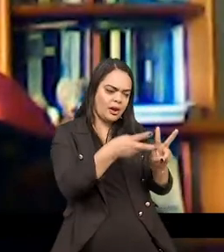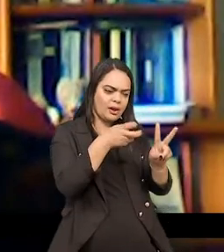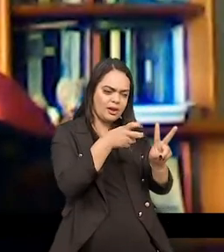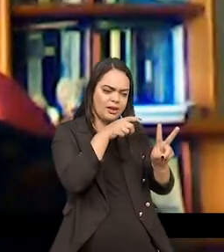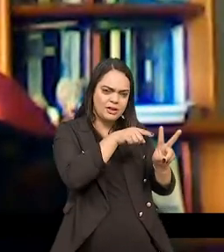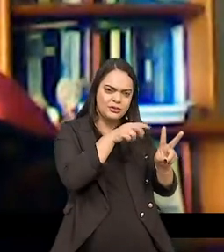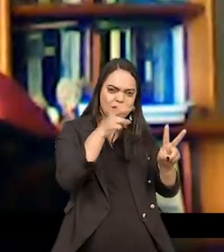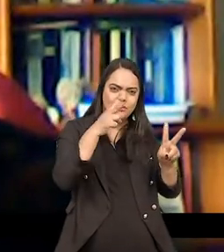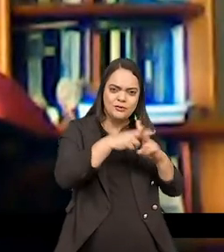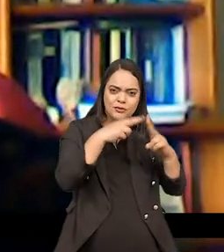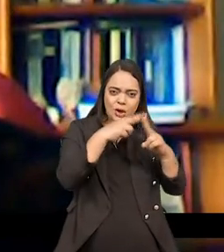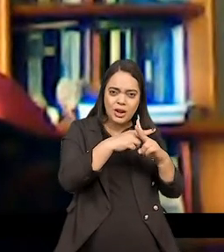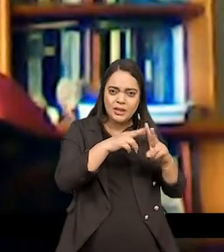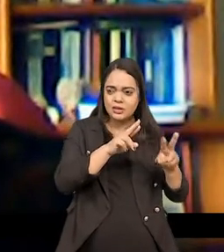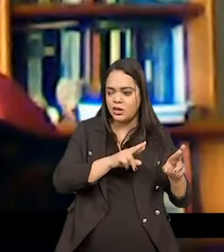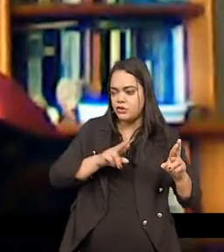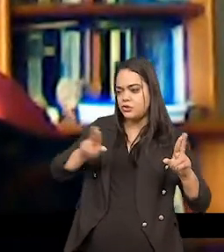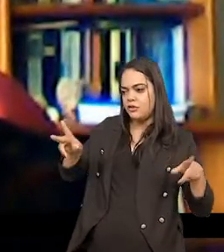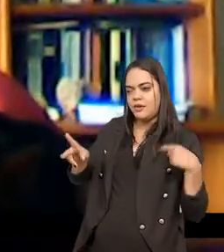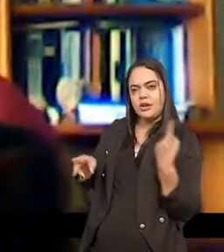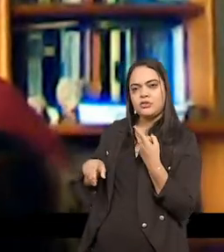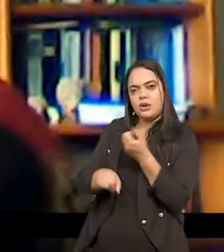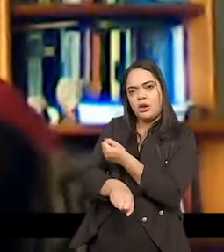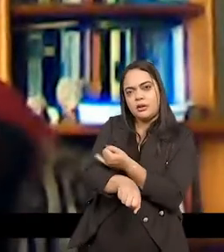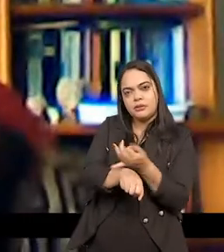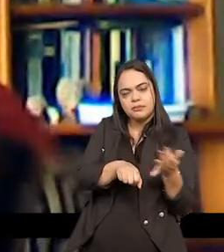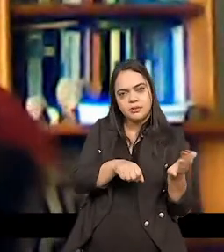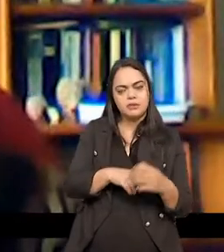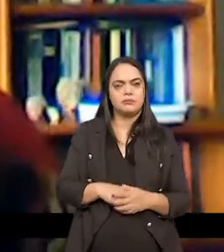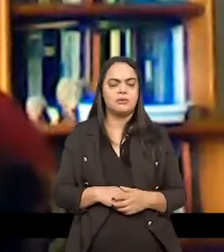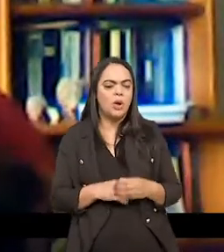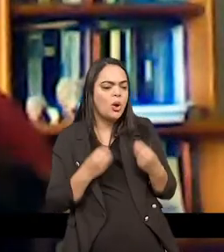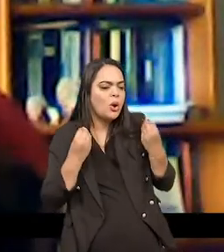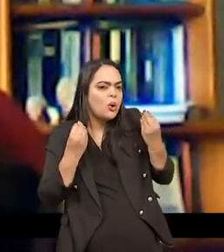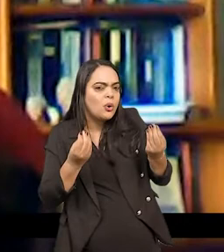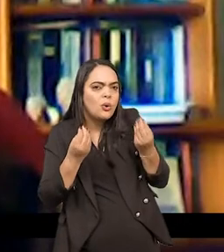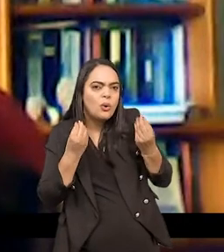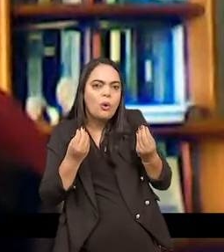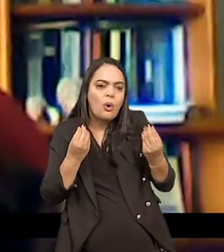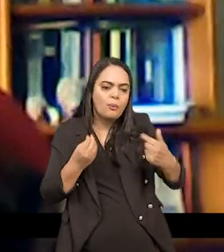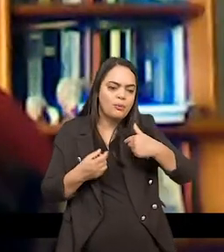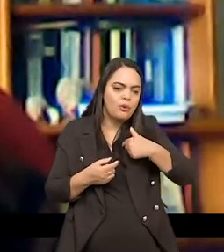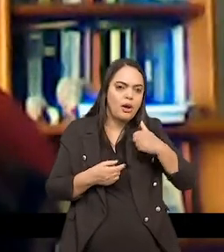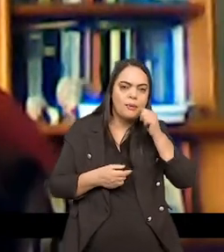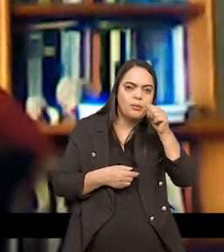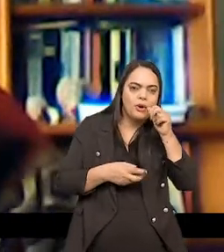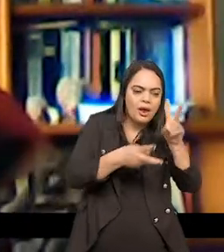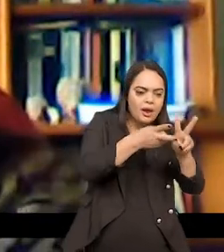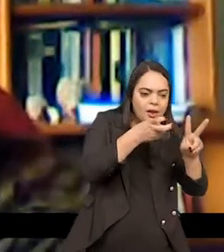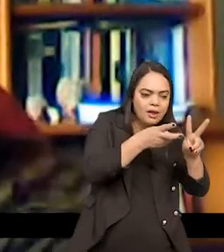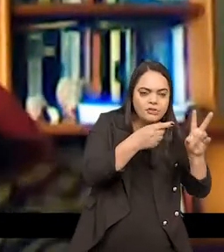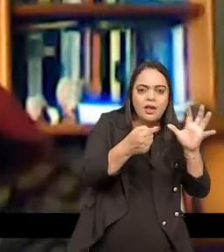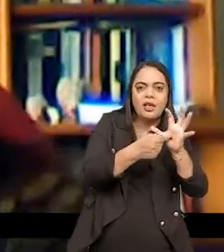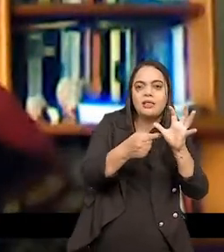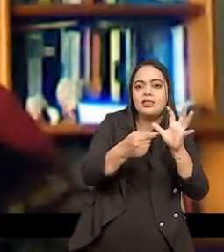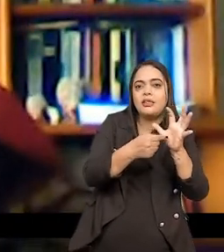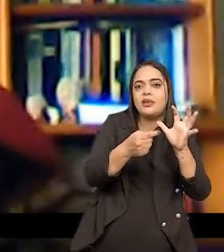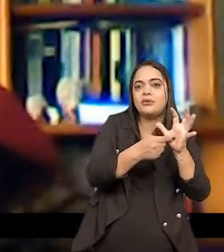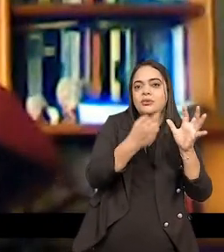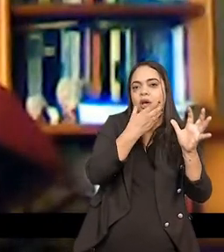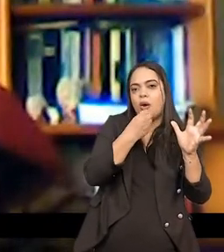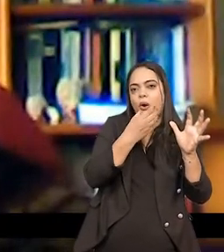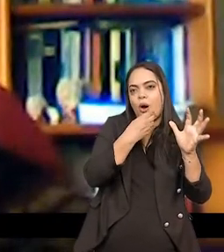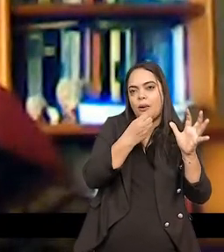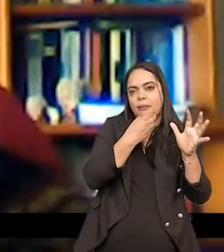violência é diferente do discurso sobre nós. Assim, como é que eu vou denunciar o meu homem que me bate? Para cair na cadeia de